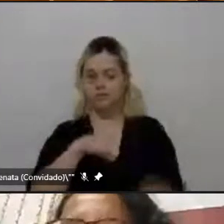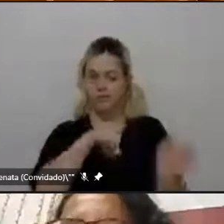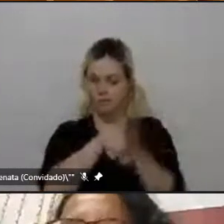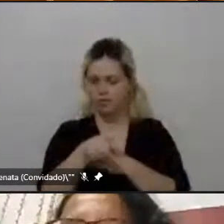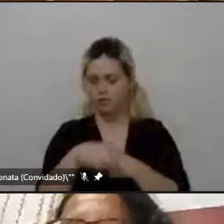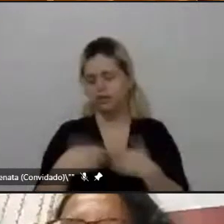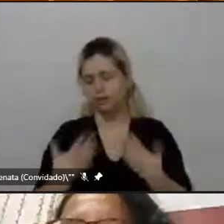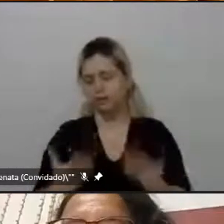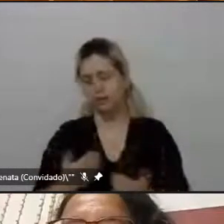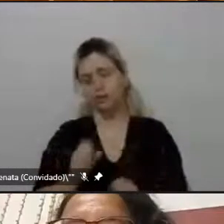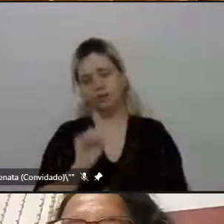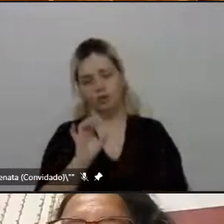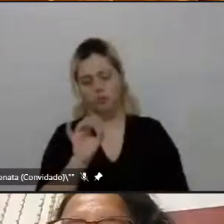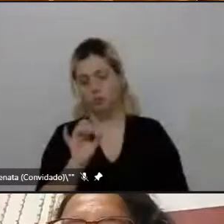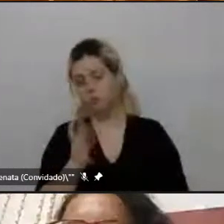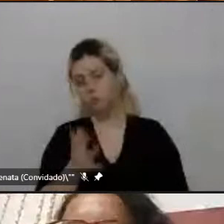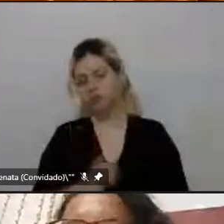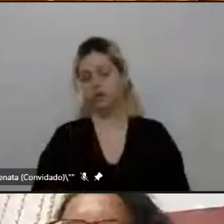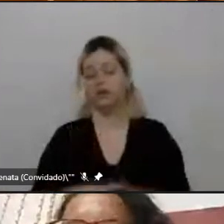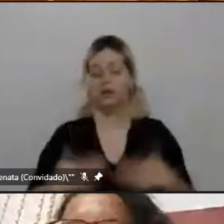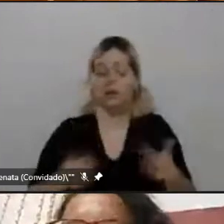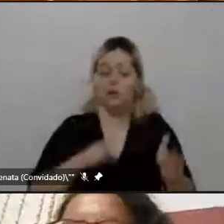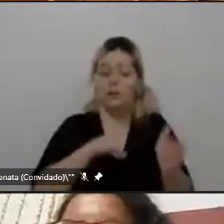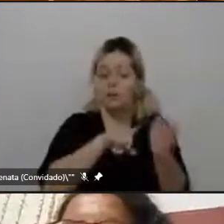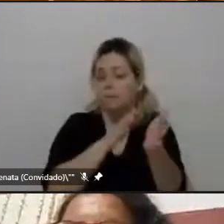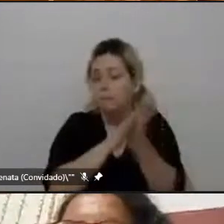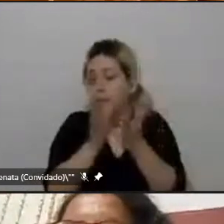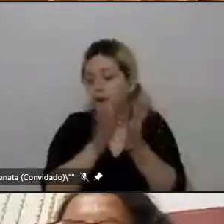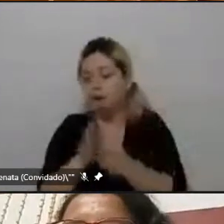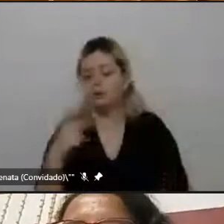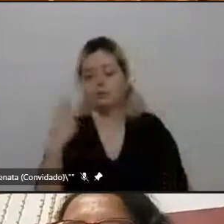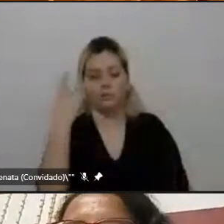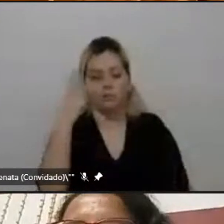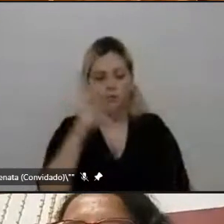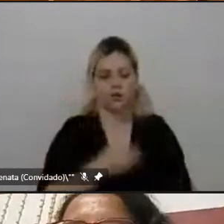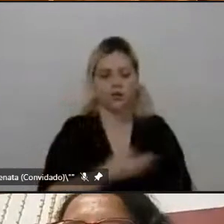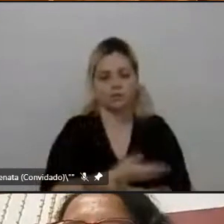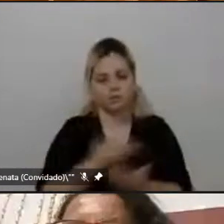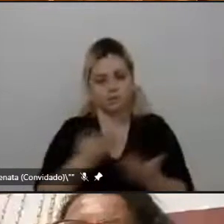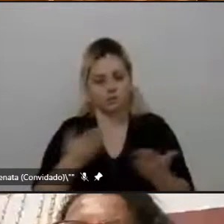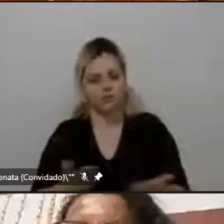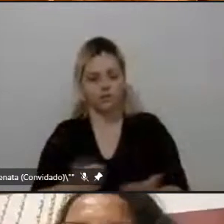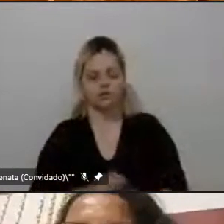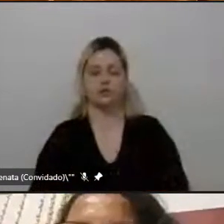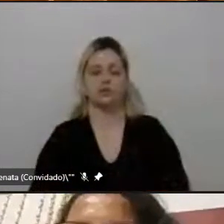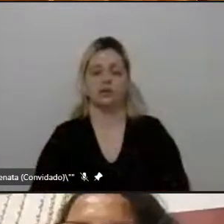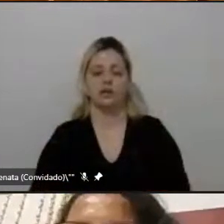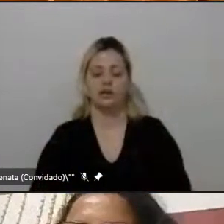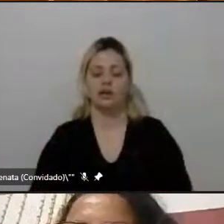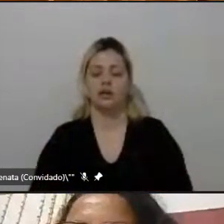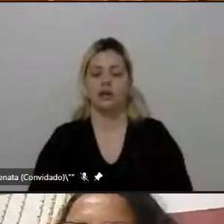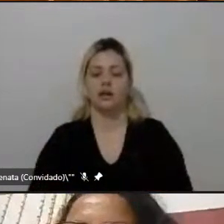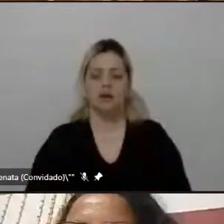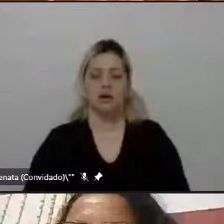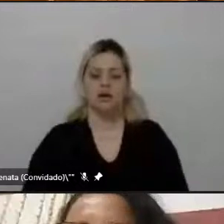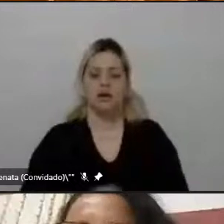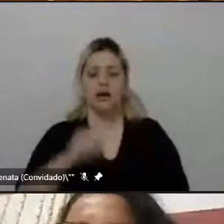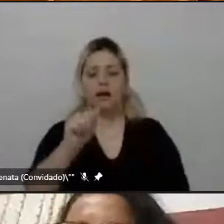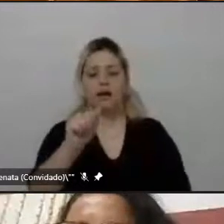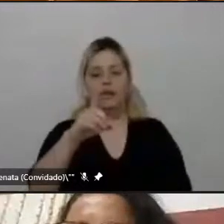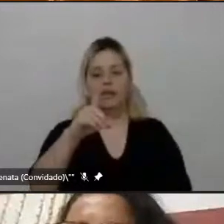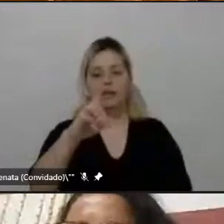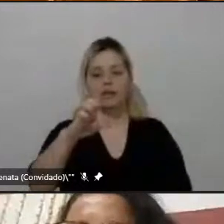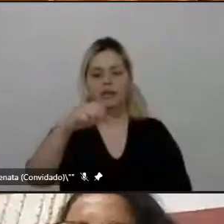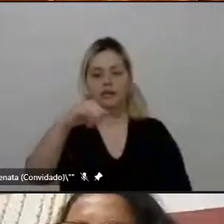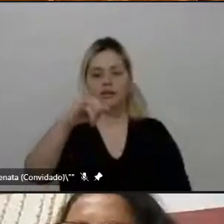eu passo para vocês aí, se a Elisângela quiser depois complementar, eu posso passar. E agora eu passo para o Adenilson fazer a